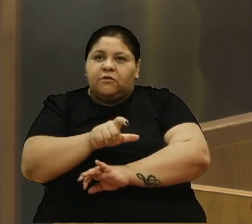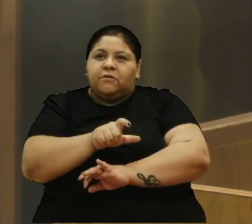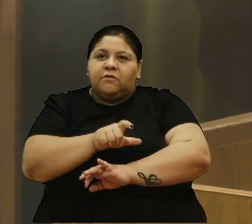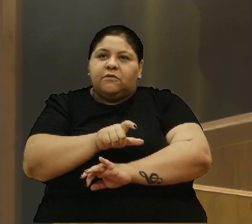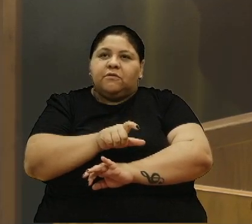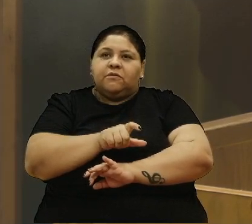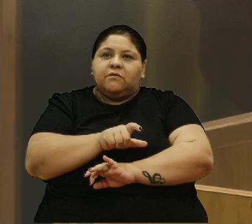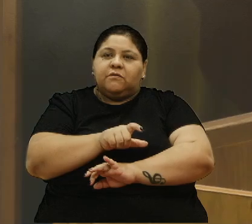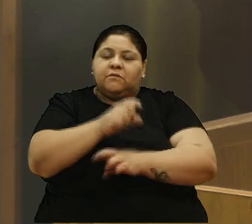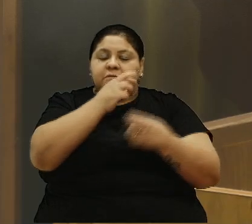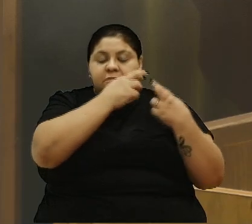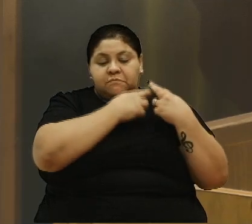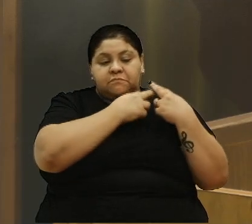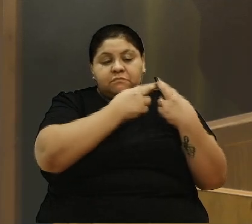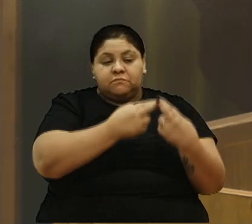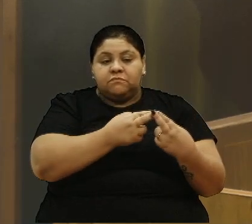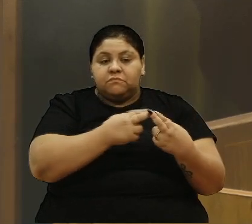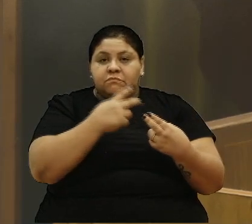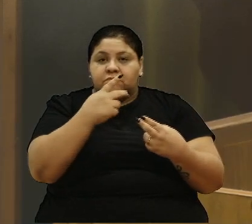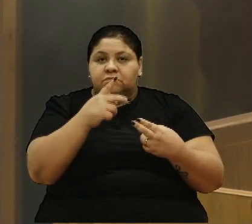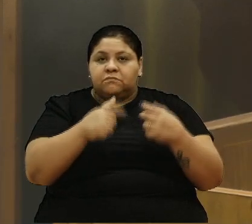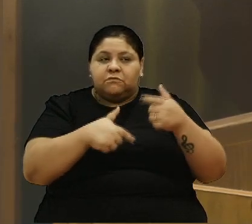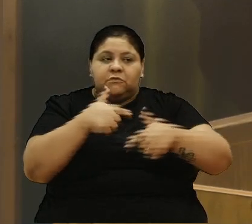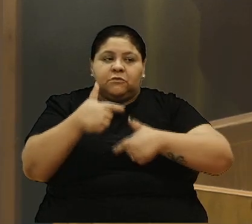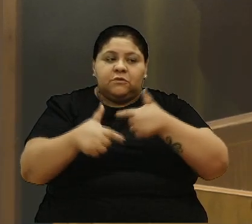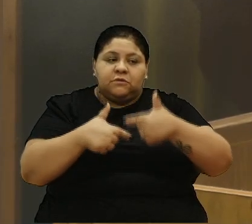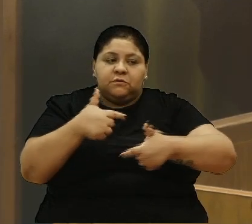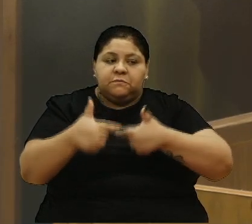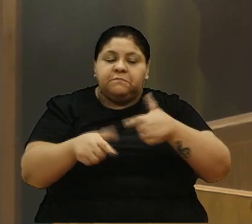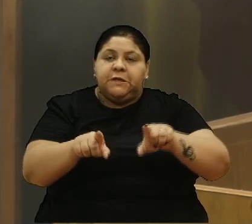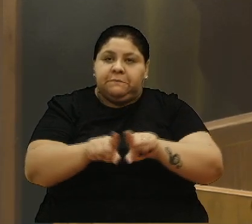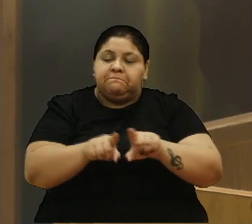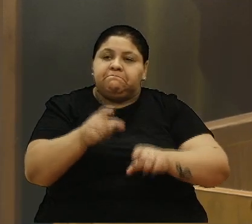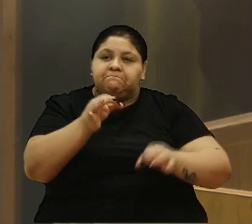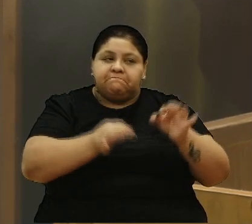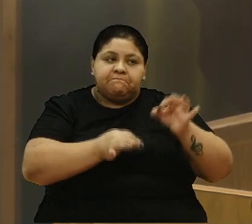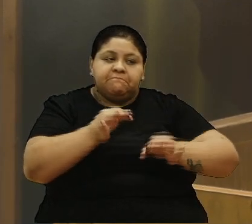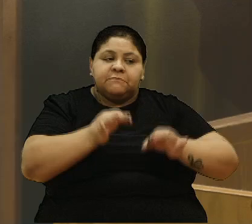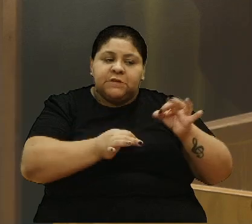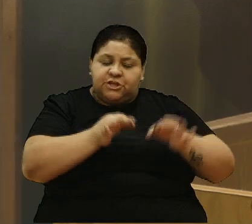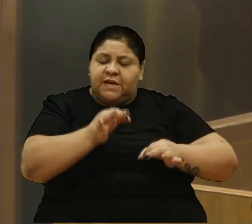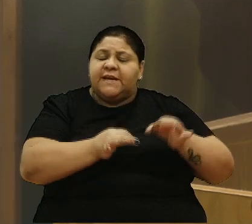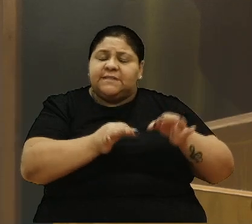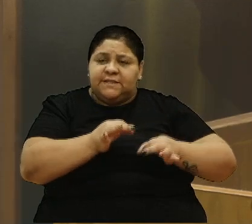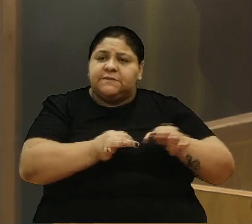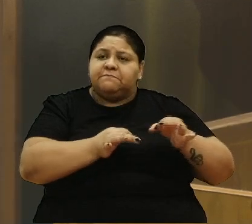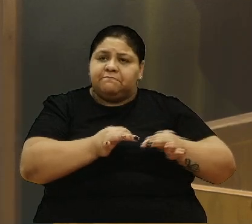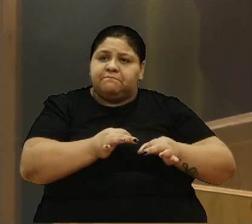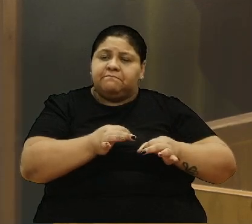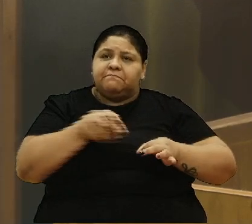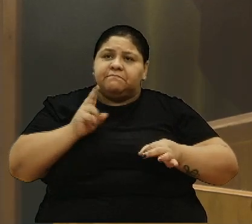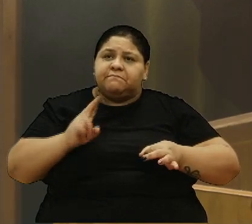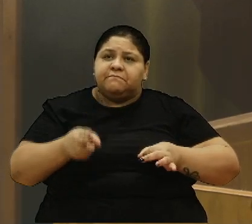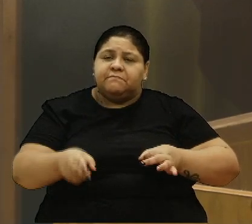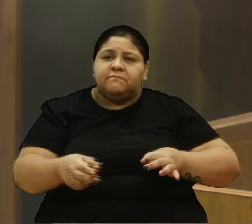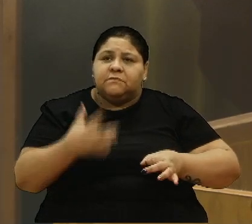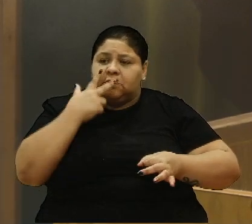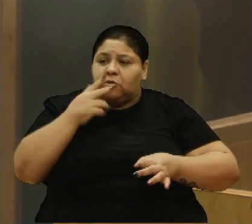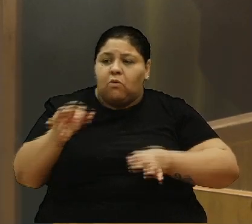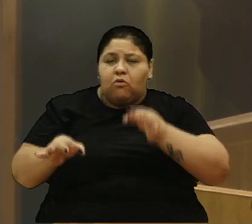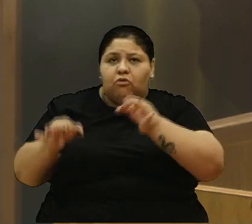sejam responsabilizados por servir o povo com justiça a todo momento. Assim como no